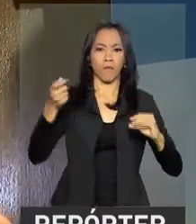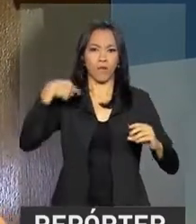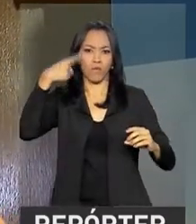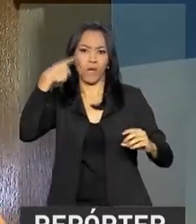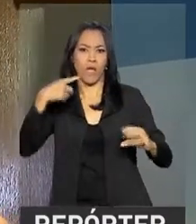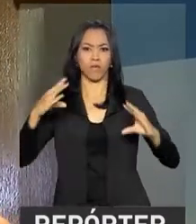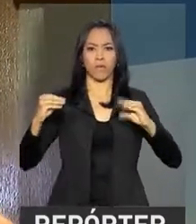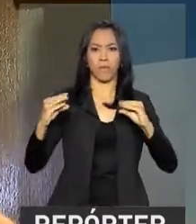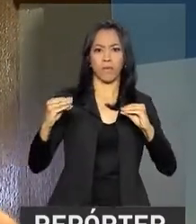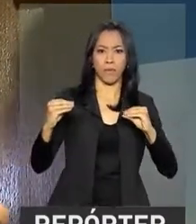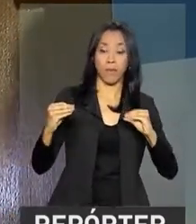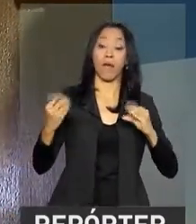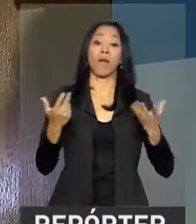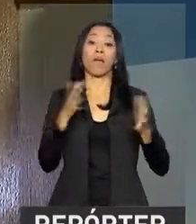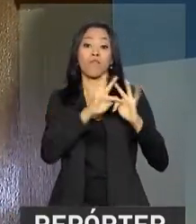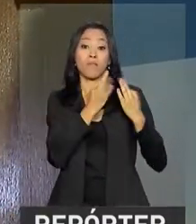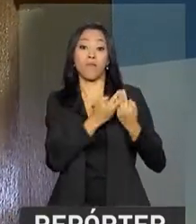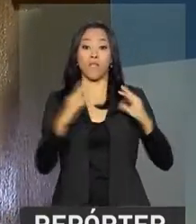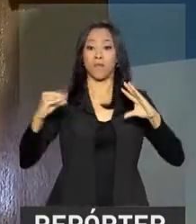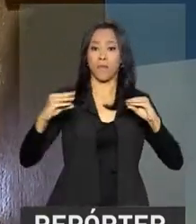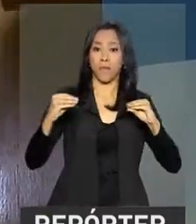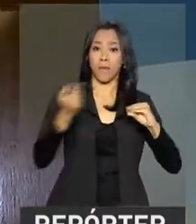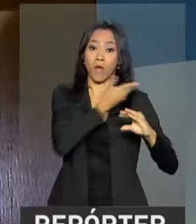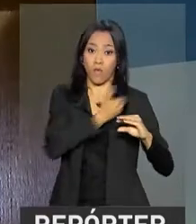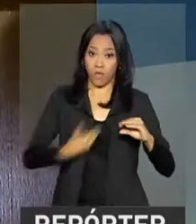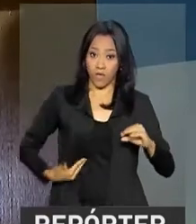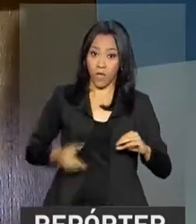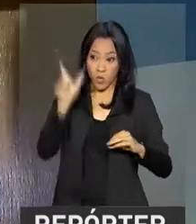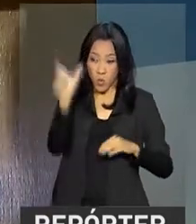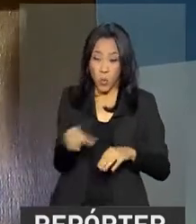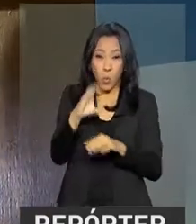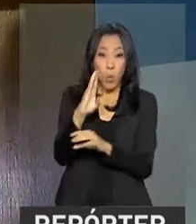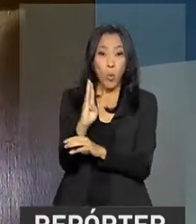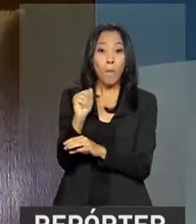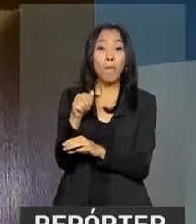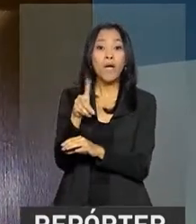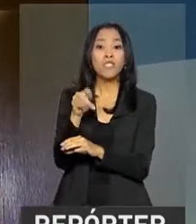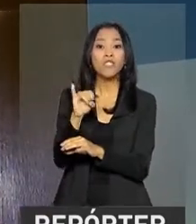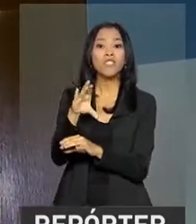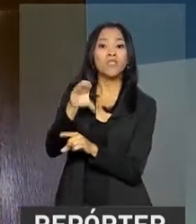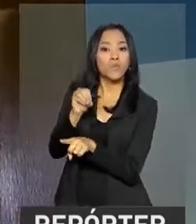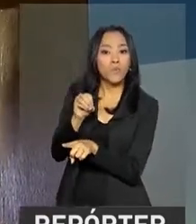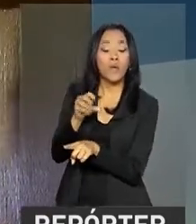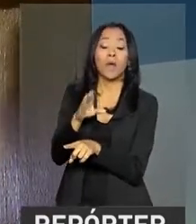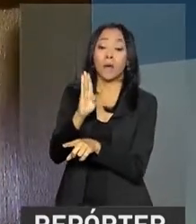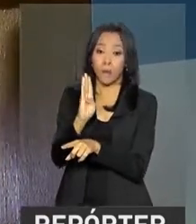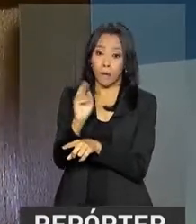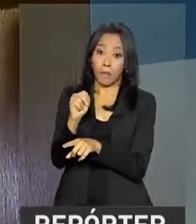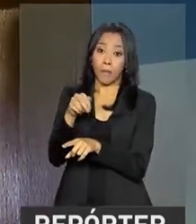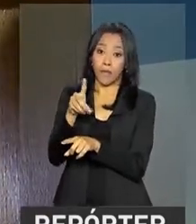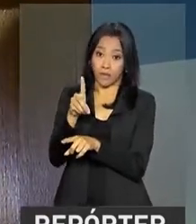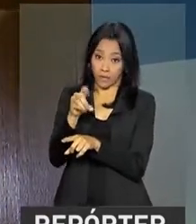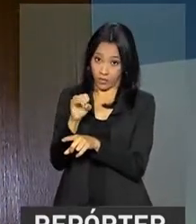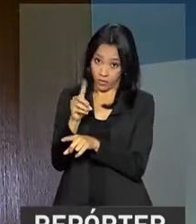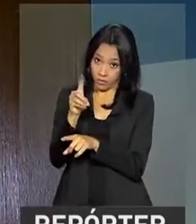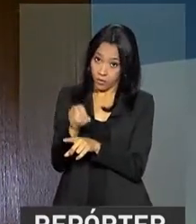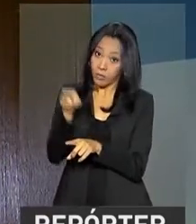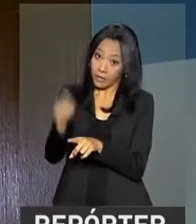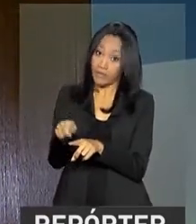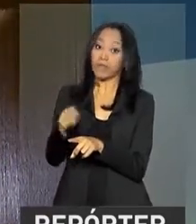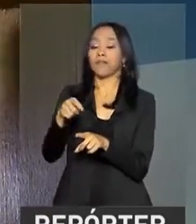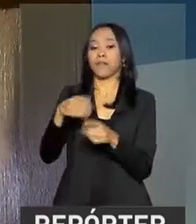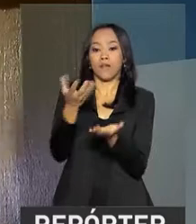familiares que ele falar com seus amigos têm que ser gravado e tudo aquilo que diz respeito à defesa dele não nos